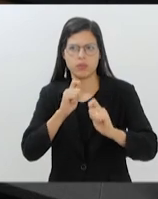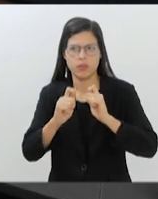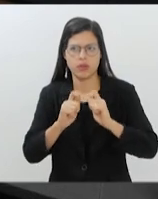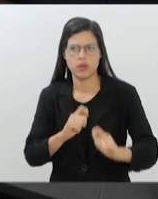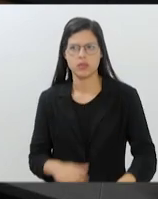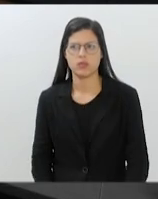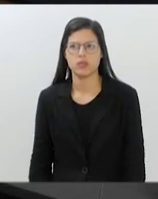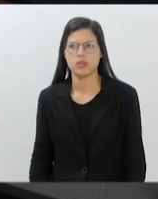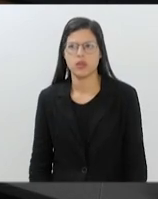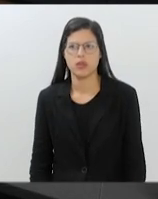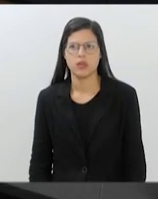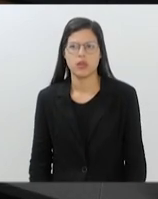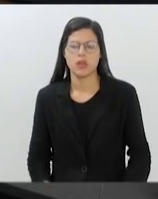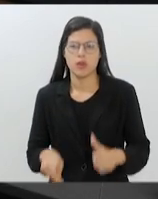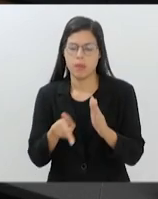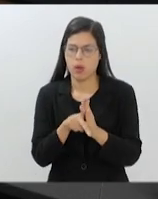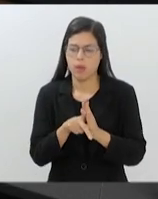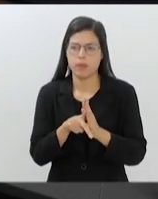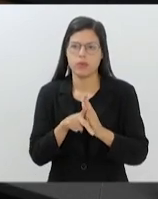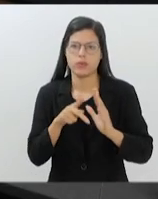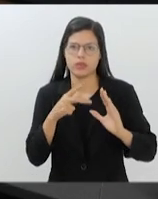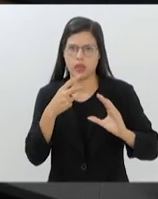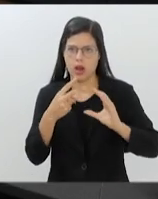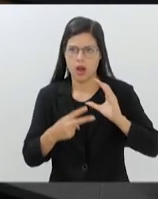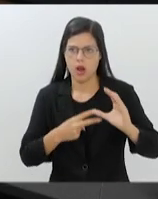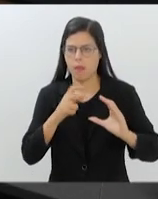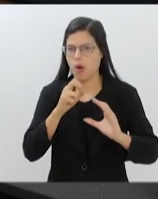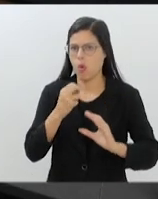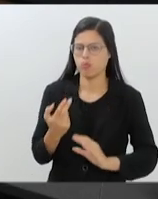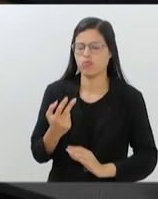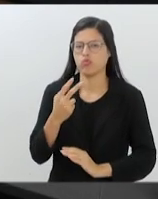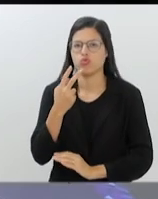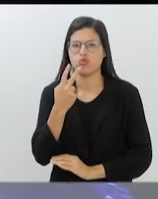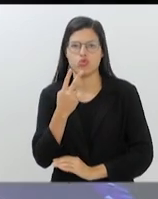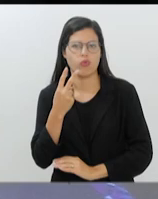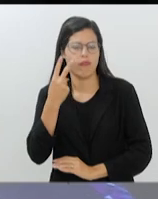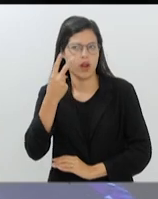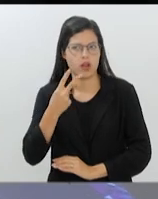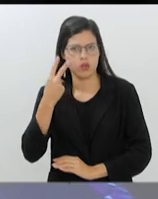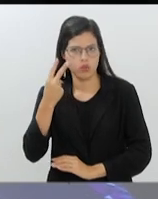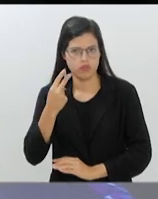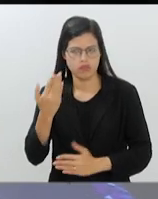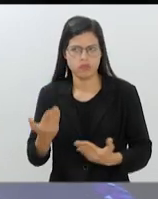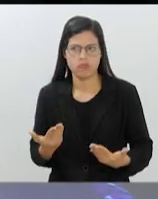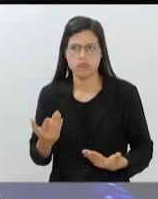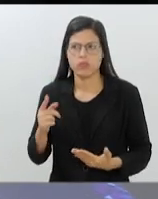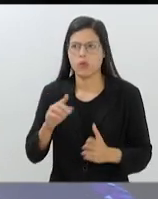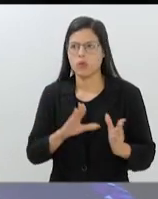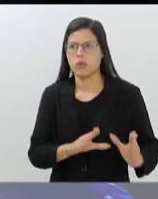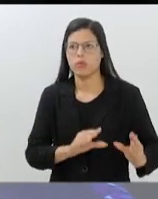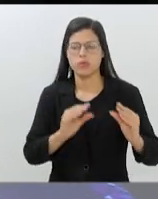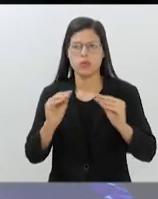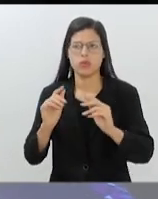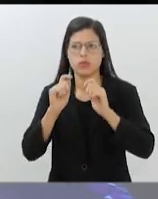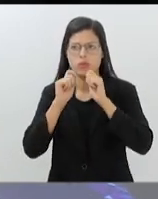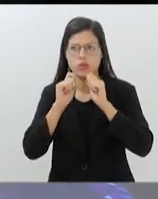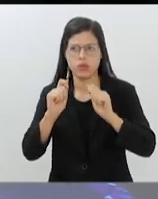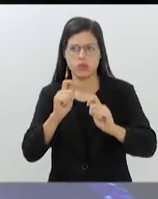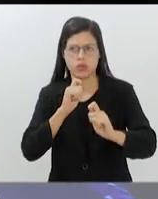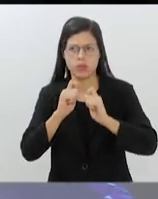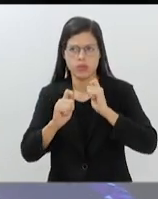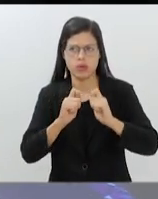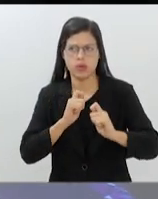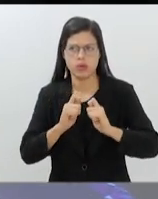vereador assessor da câmara ou de um vereador não desde que migrei eh paraa assessoria de imprensa toda a minha trajetória profissional